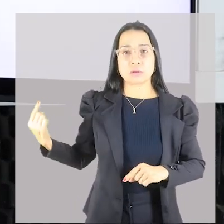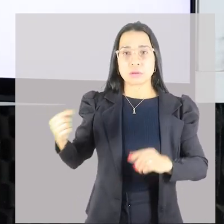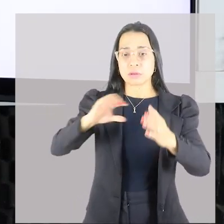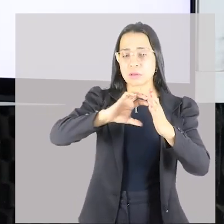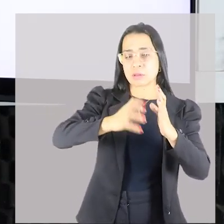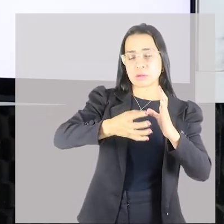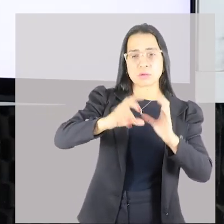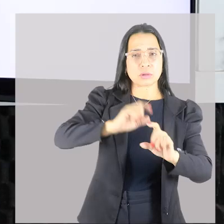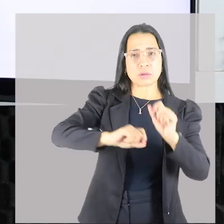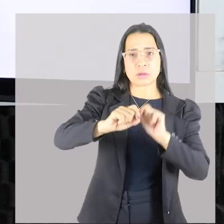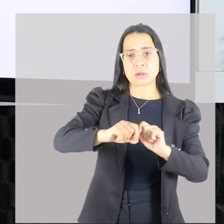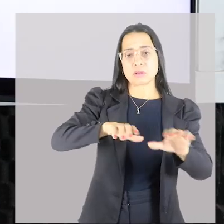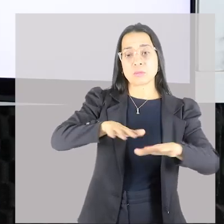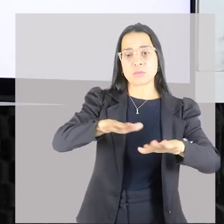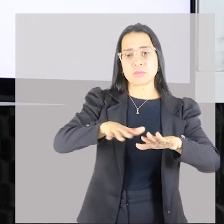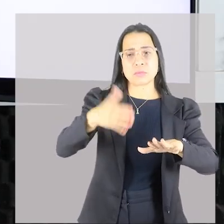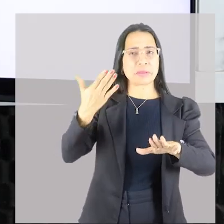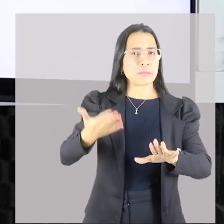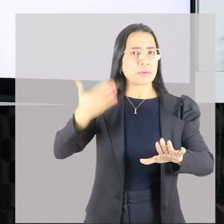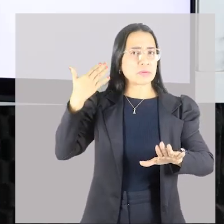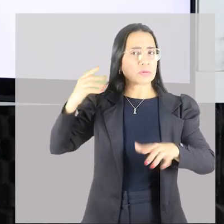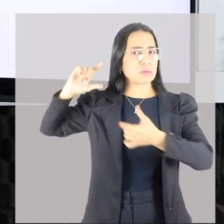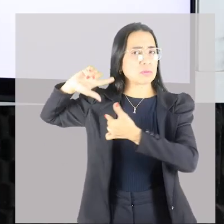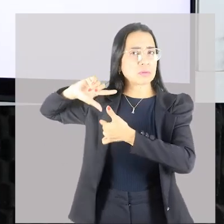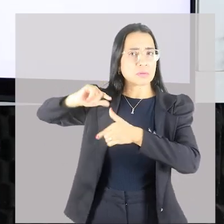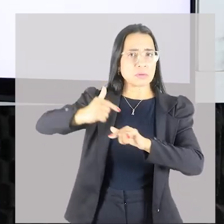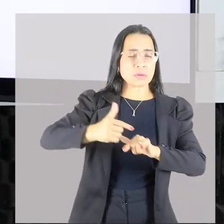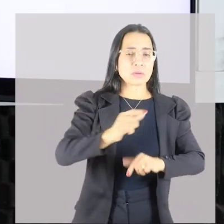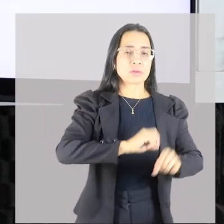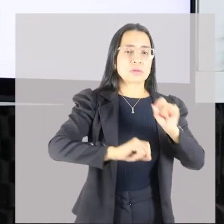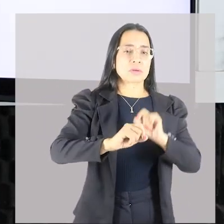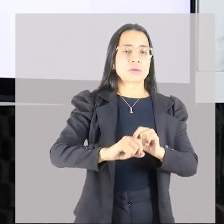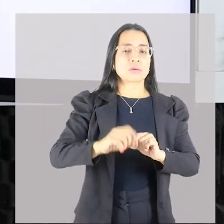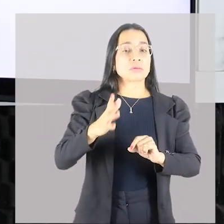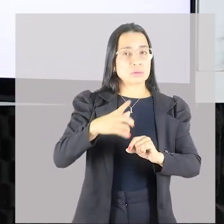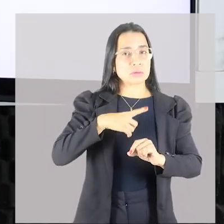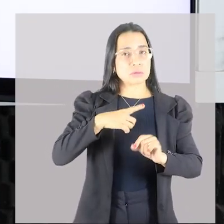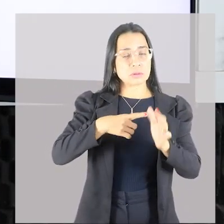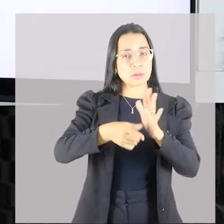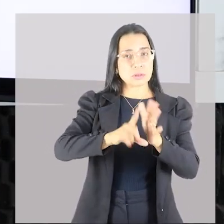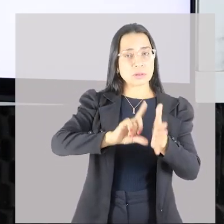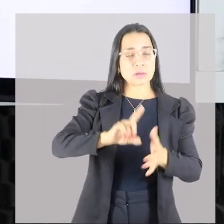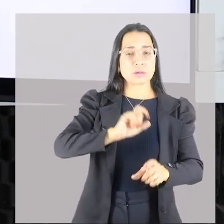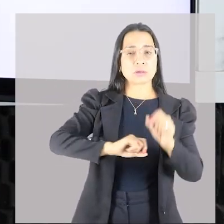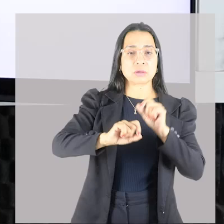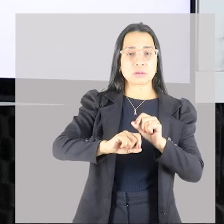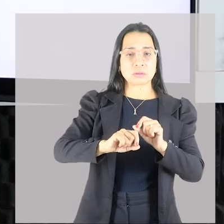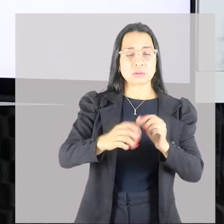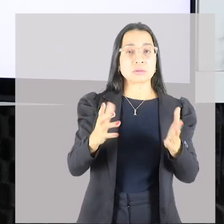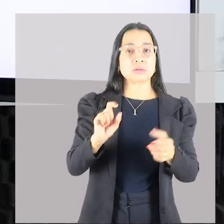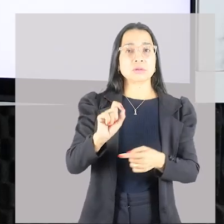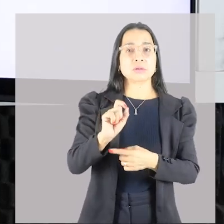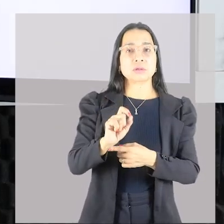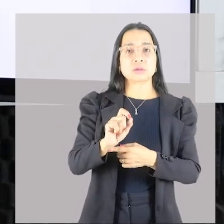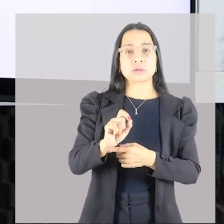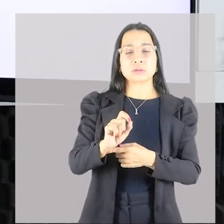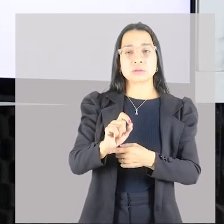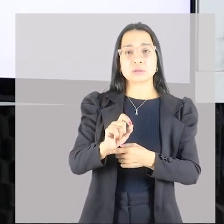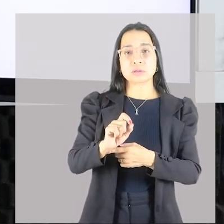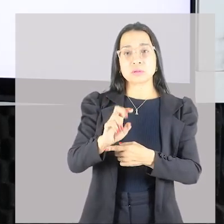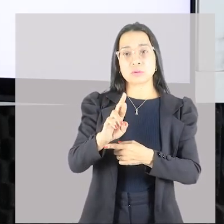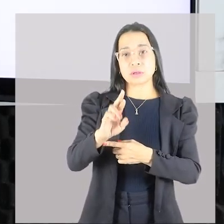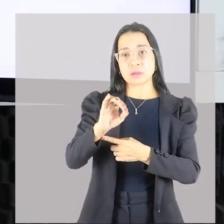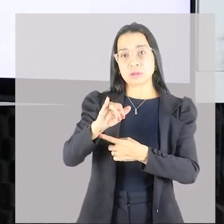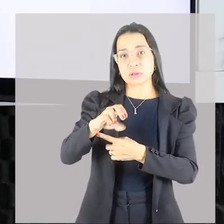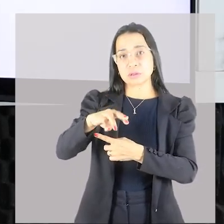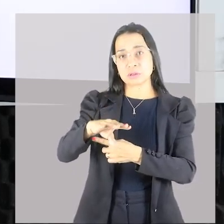sindicato é movimento antigo, é tradicional. Já existia antes. Antes mesmo até do regime militar já havia